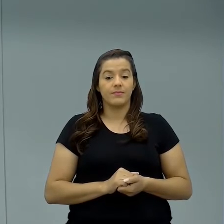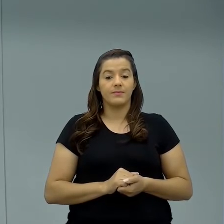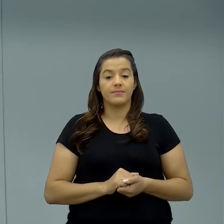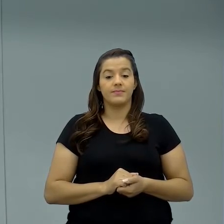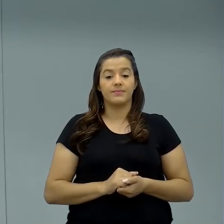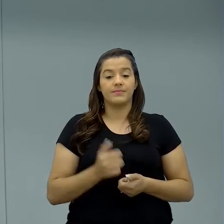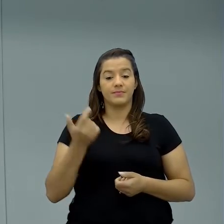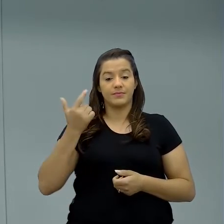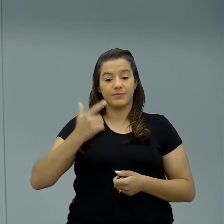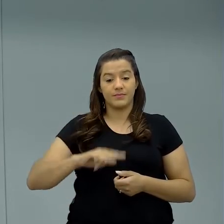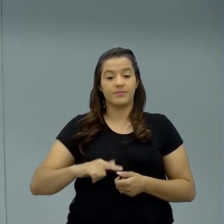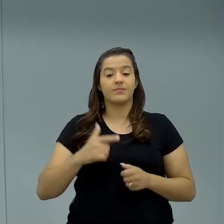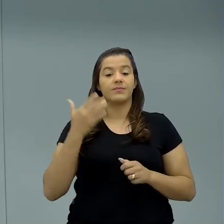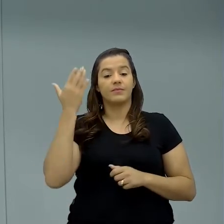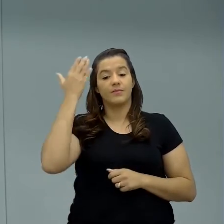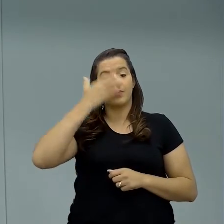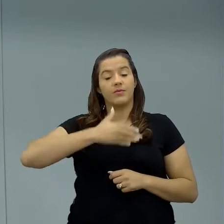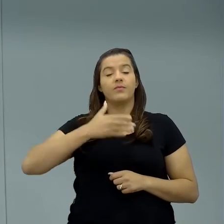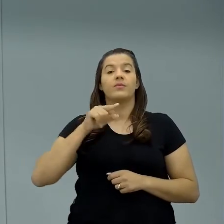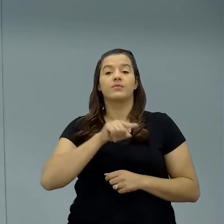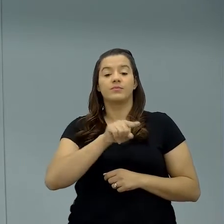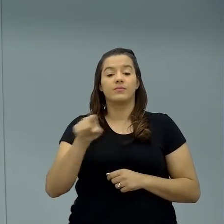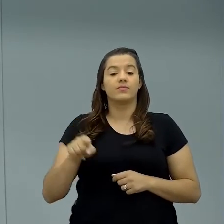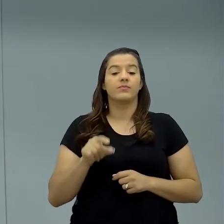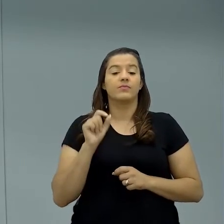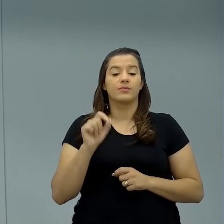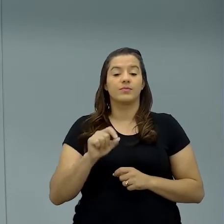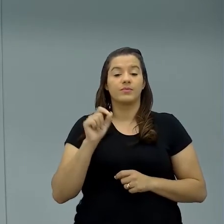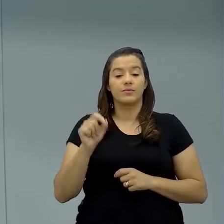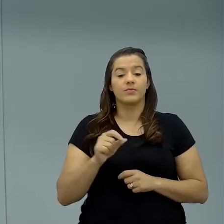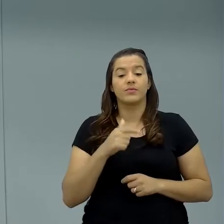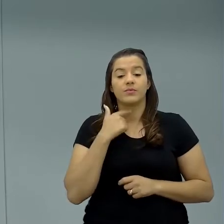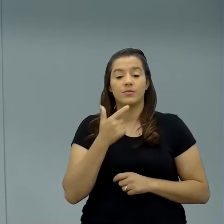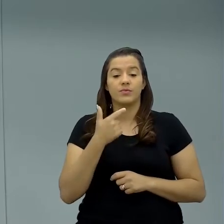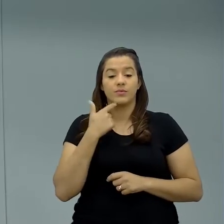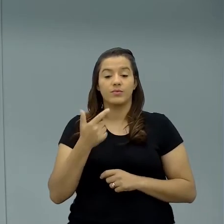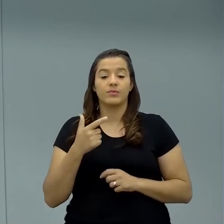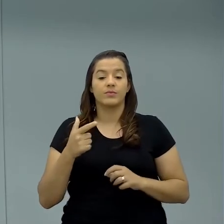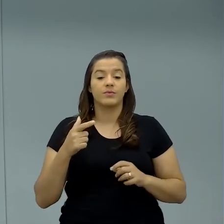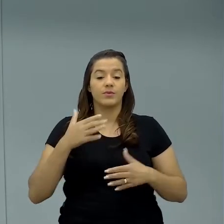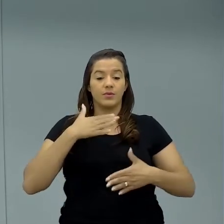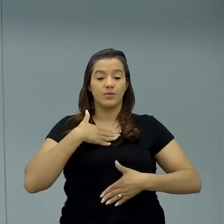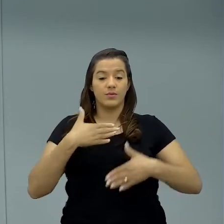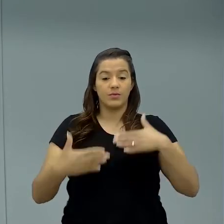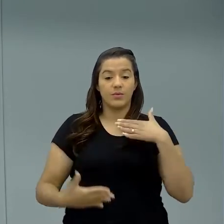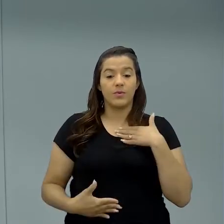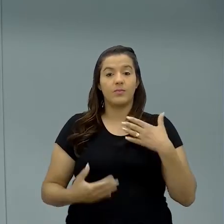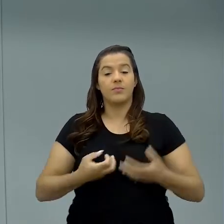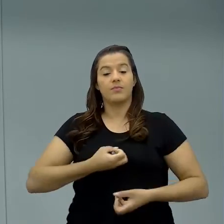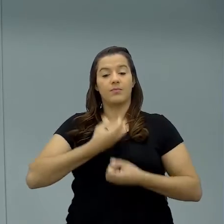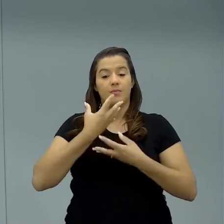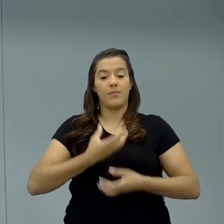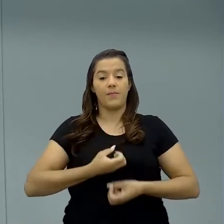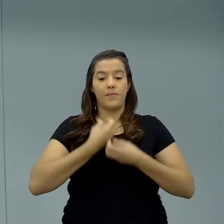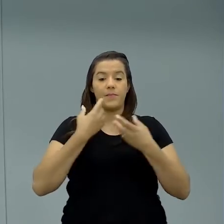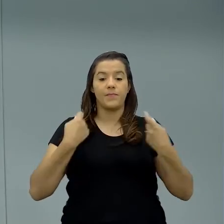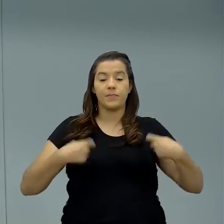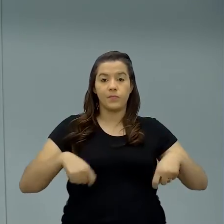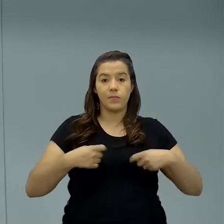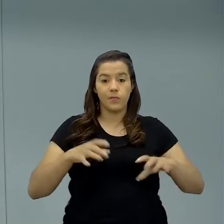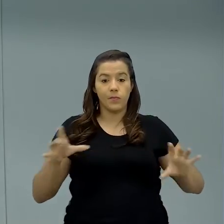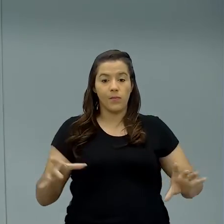Mais uma vez, provando para vocês a questão assim, de não conseguir separar corpo e emoção. Então, como eles estão